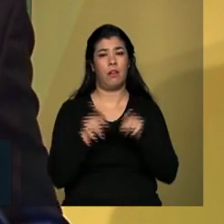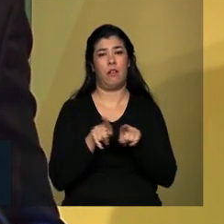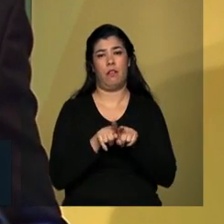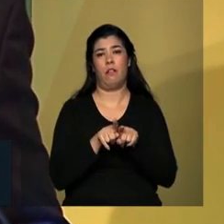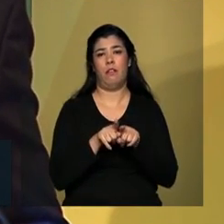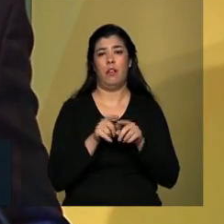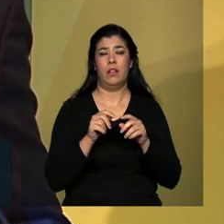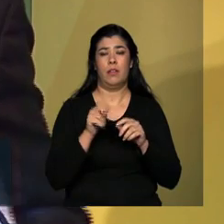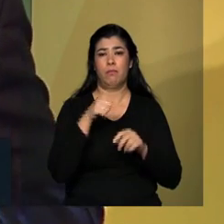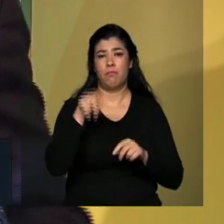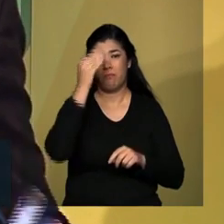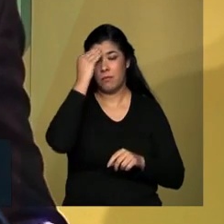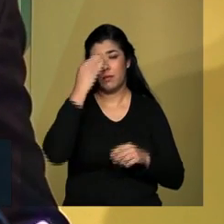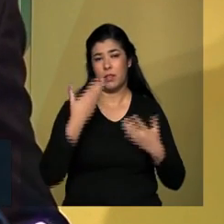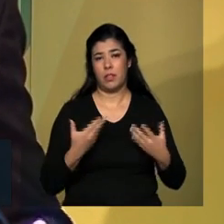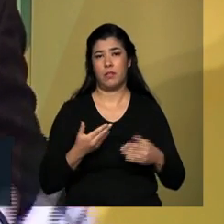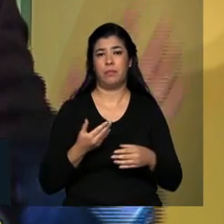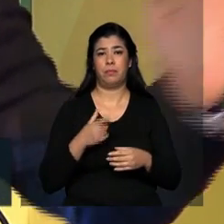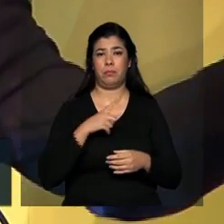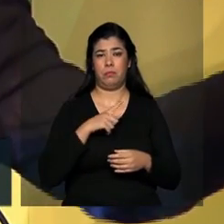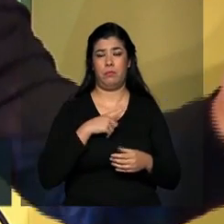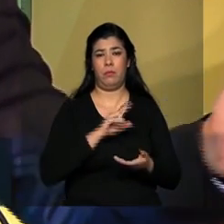muitos pontos